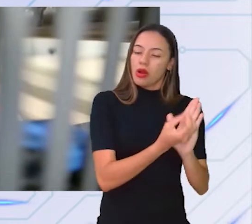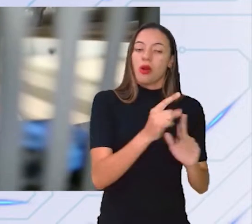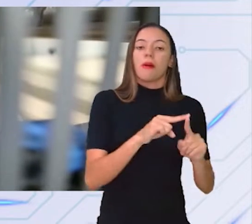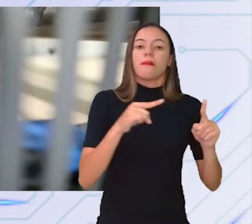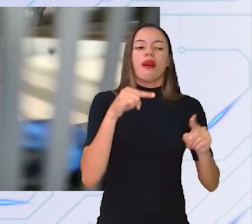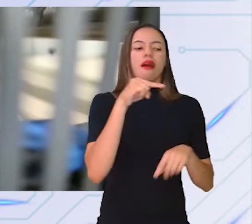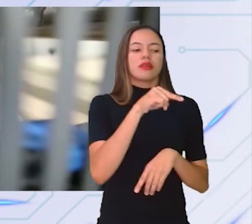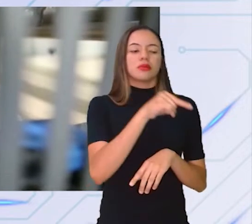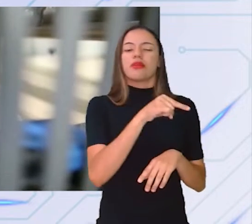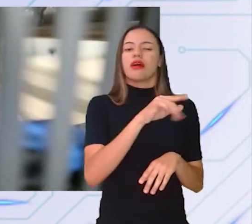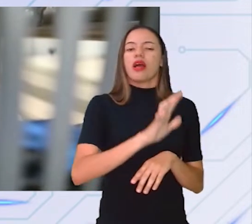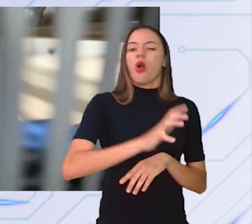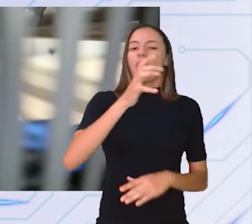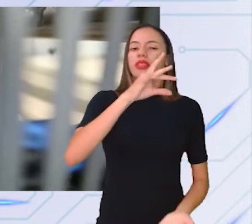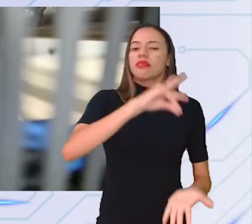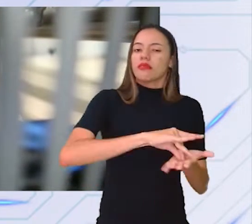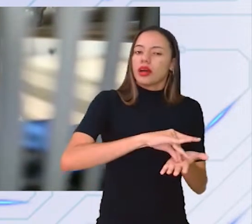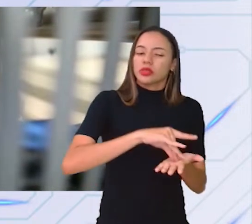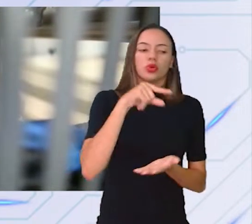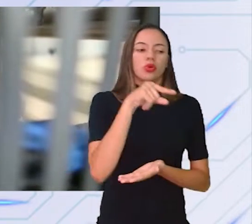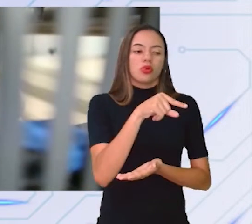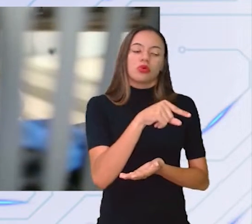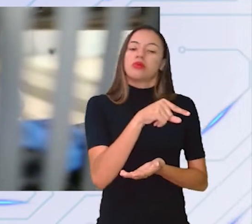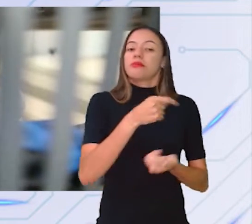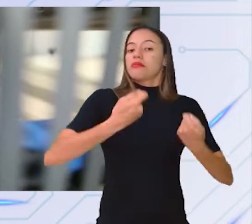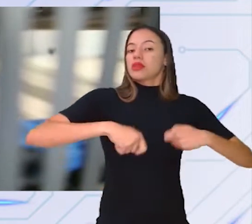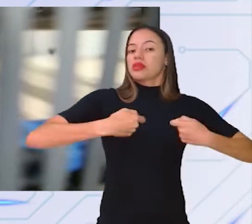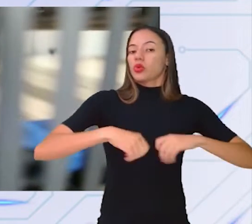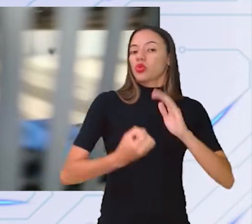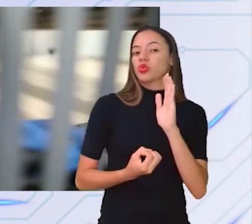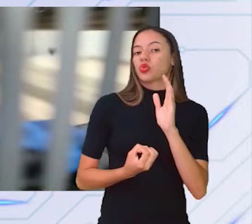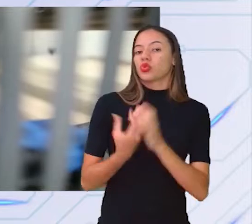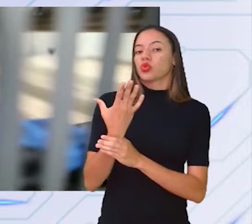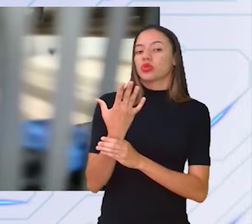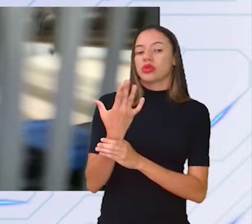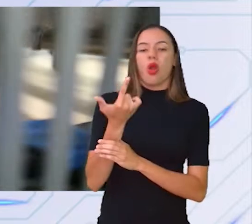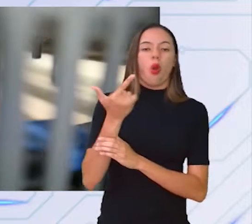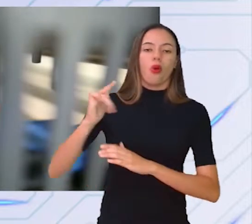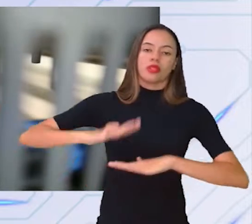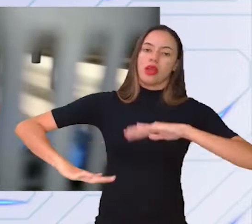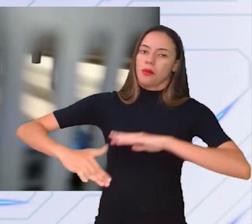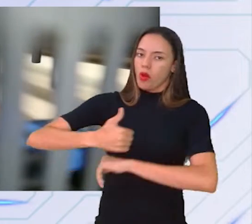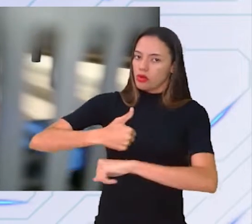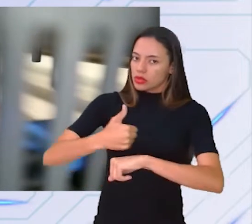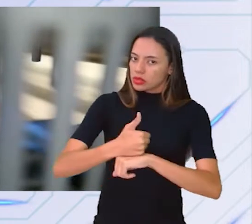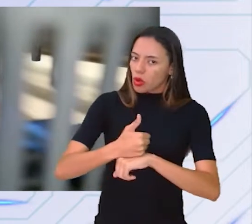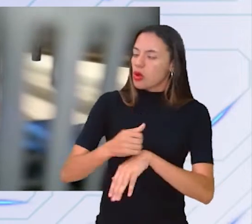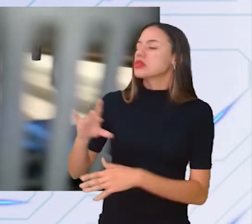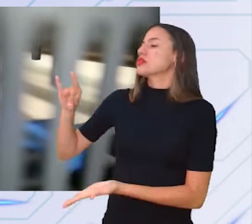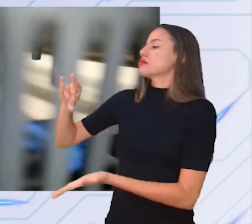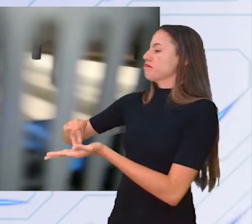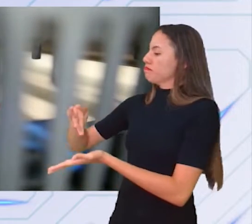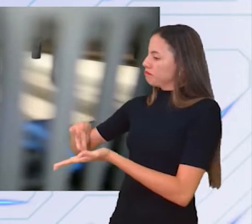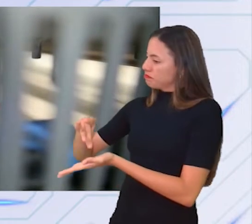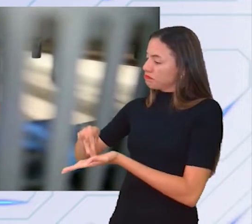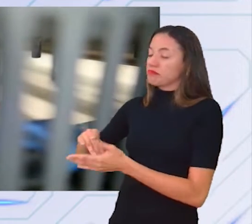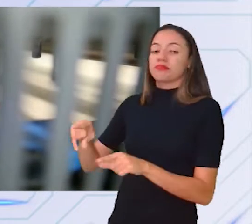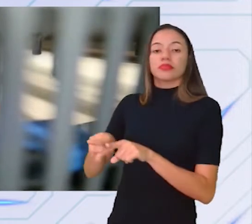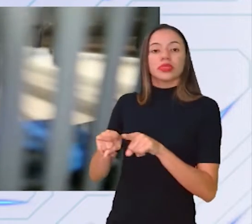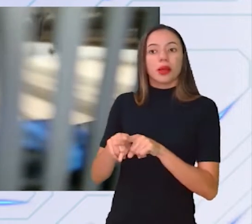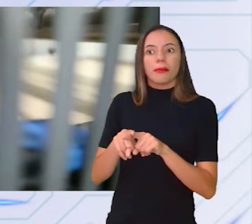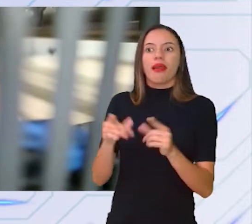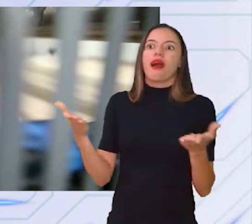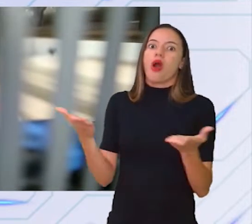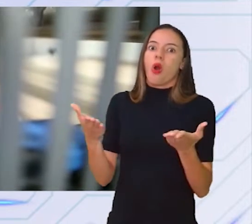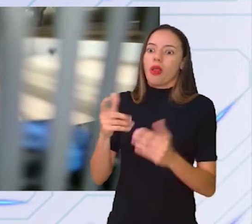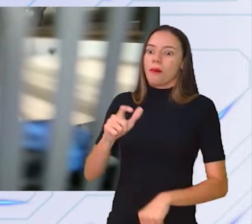isso acontecesse, também surgiram outras profissões, não é? Exatamente, outras missões. Né? E é o ponto que a gente